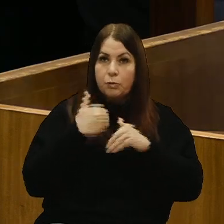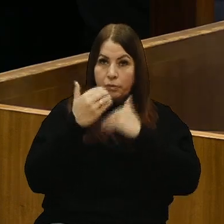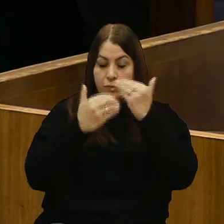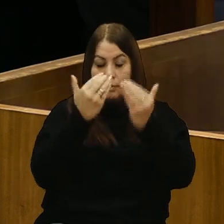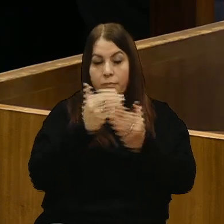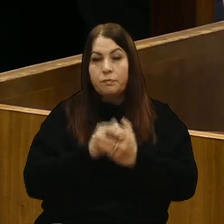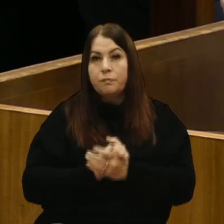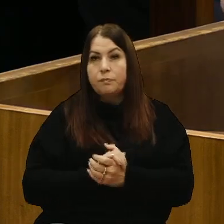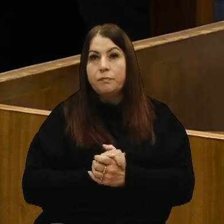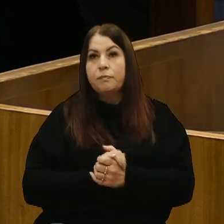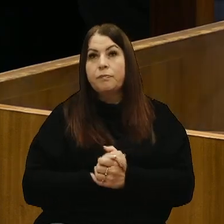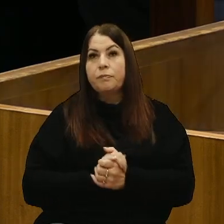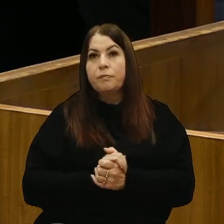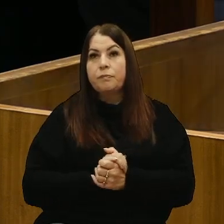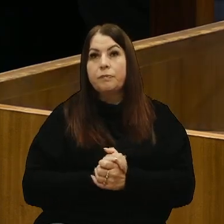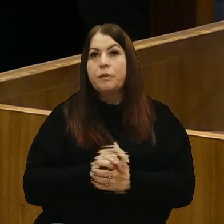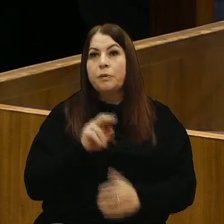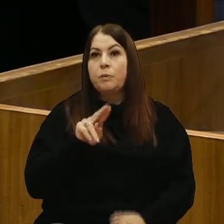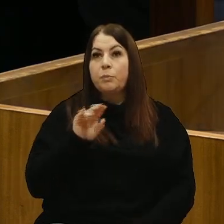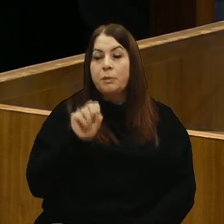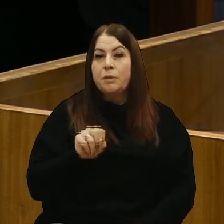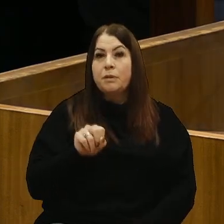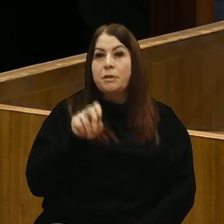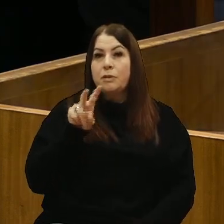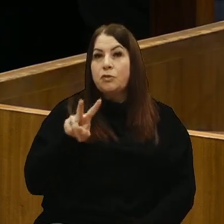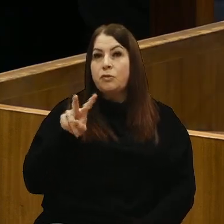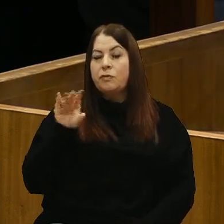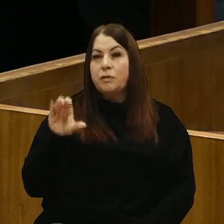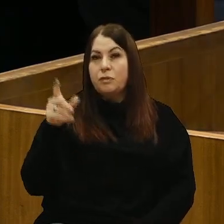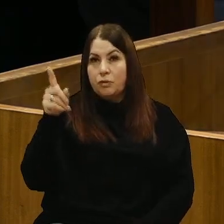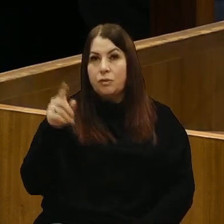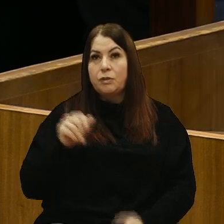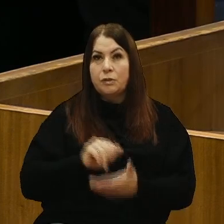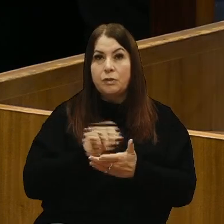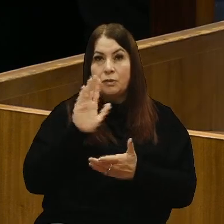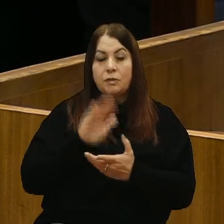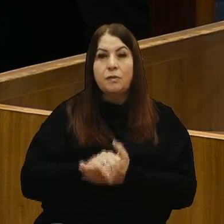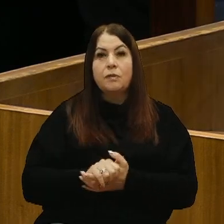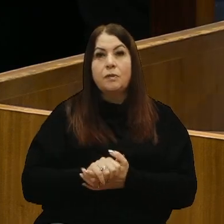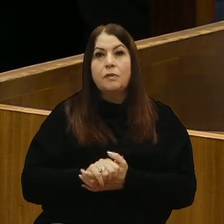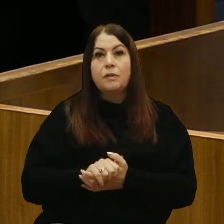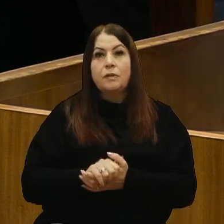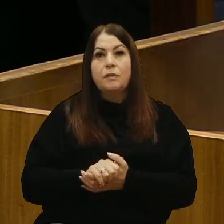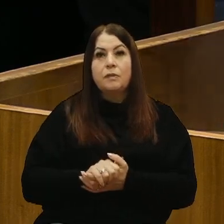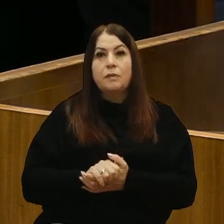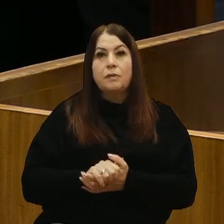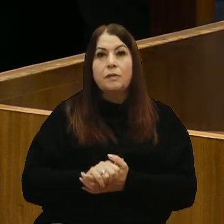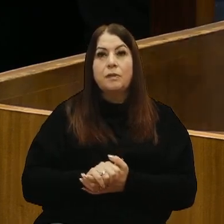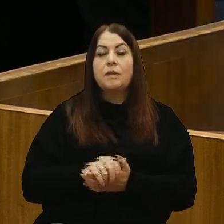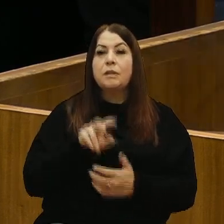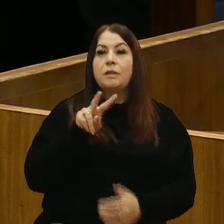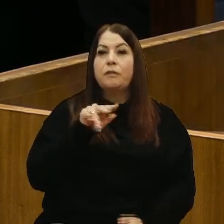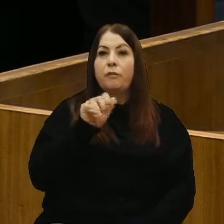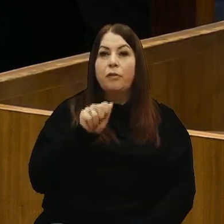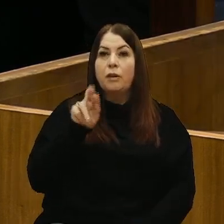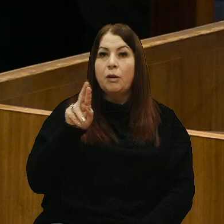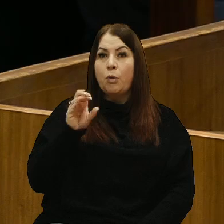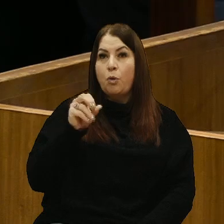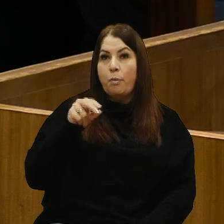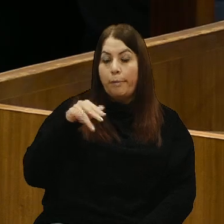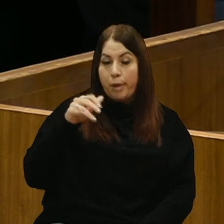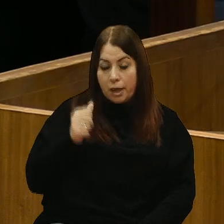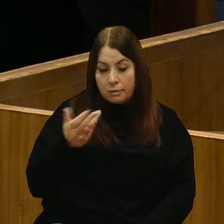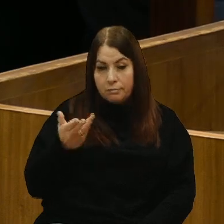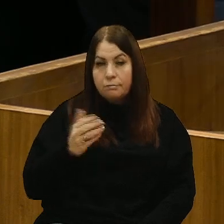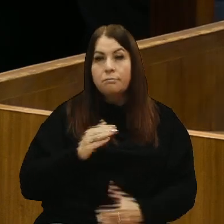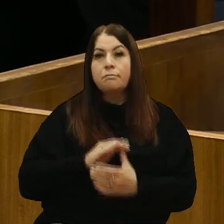desenvolvimento. A UBS de Vila Cristina. Uma parte, nobre vereador. A UBS da Vila Romana.